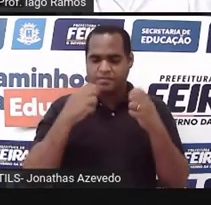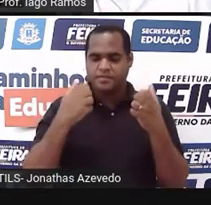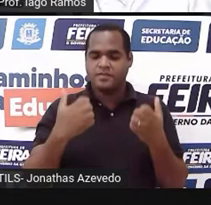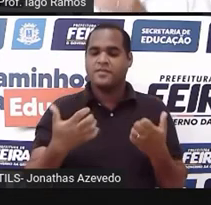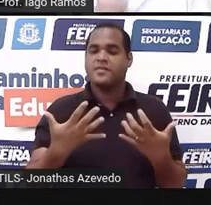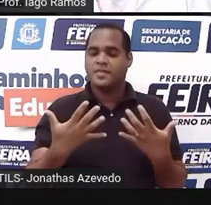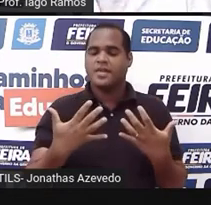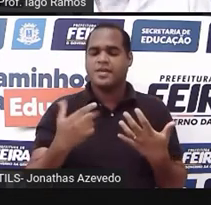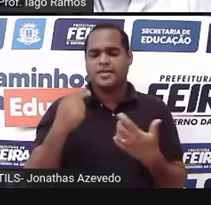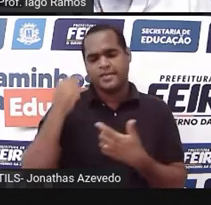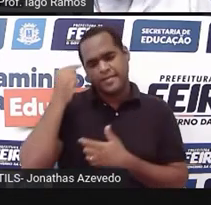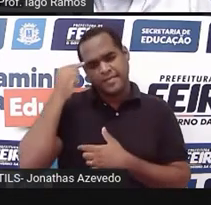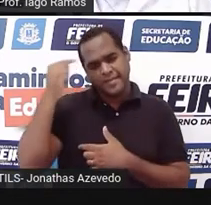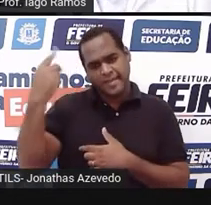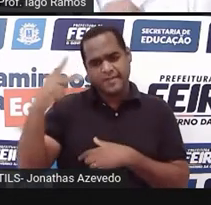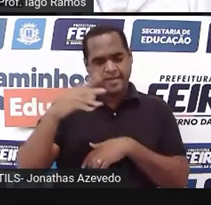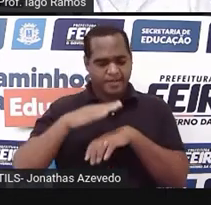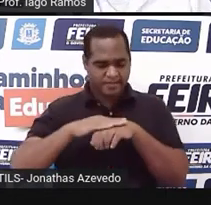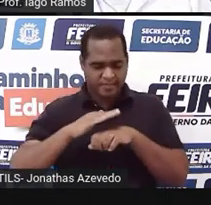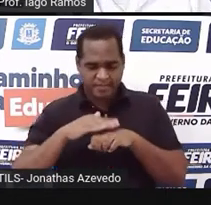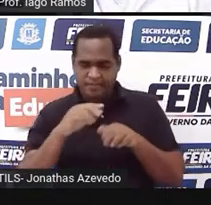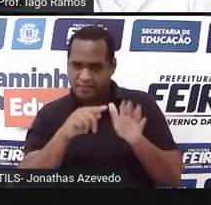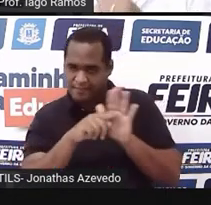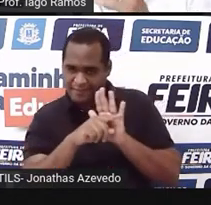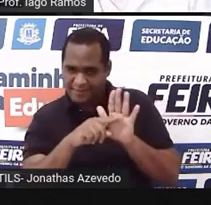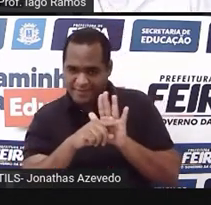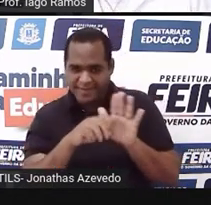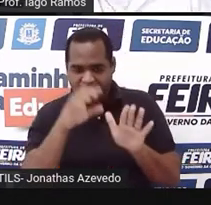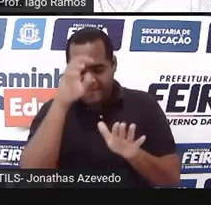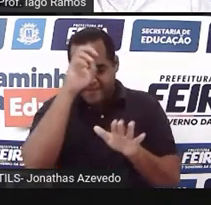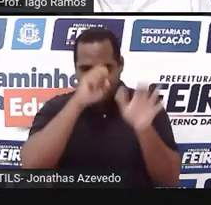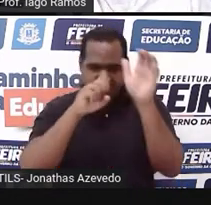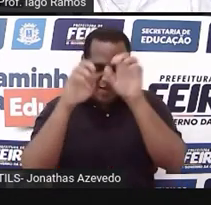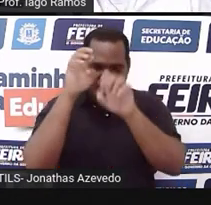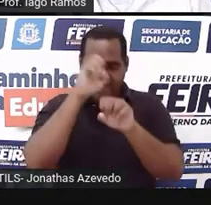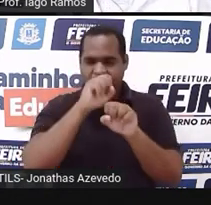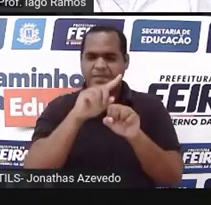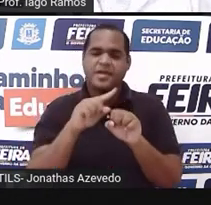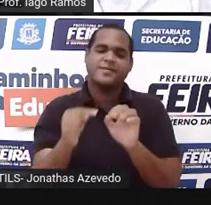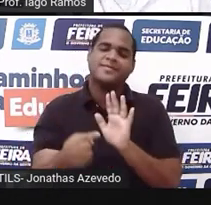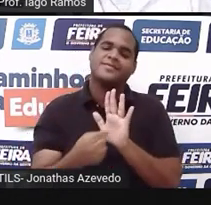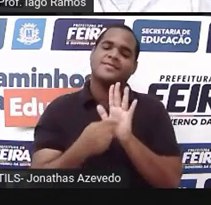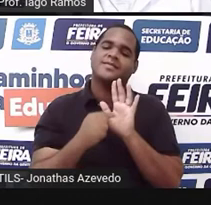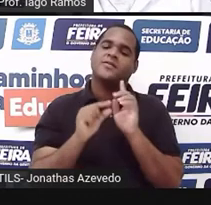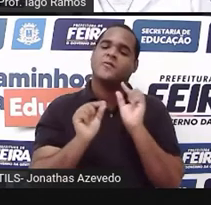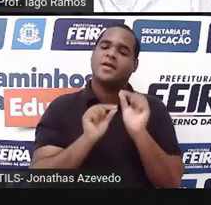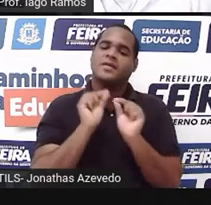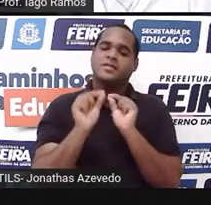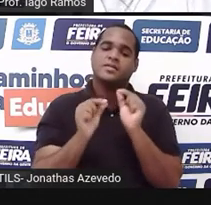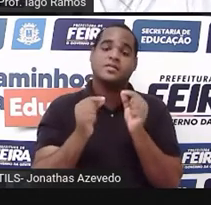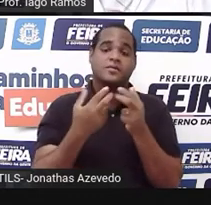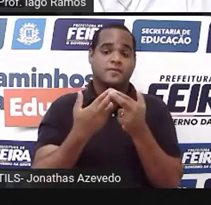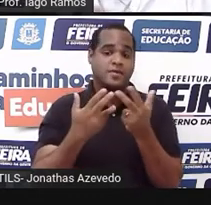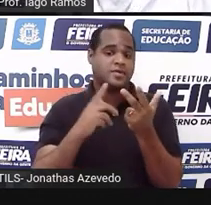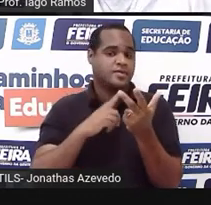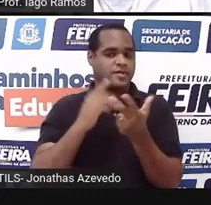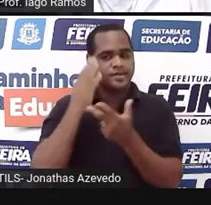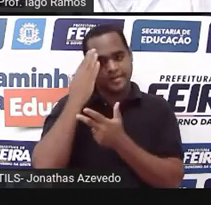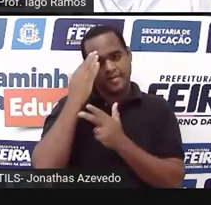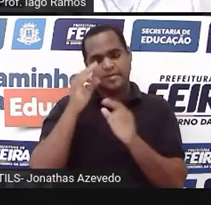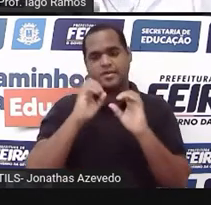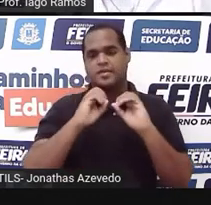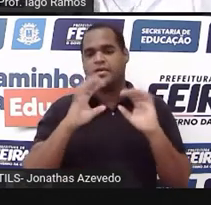essa ideia investigativa para aprender e o nosso objetivo aqui é encontrar uma maneira de entender